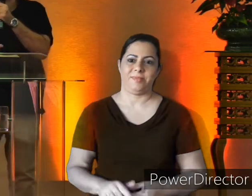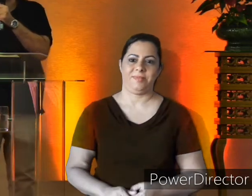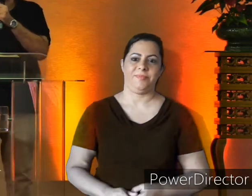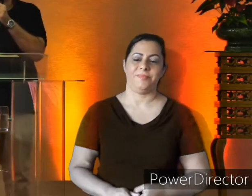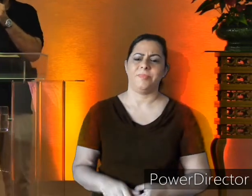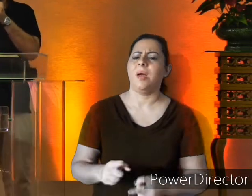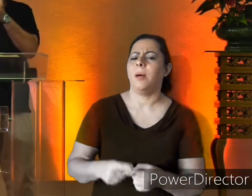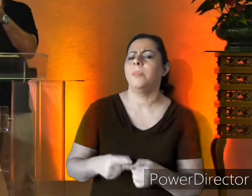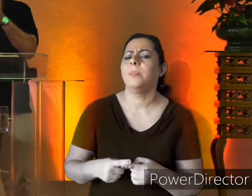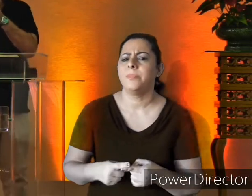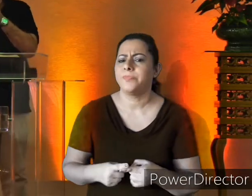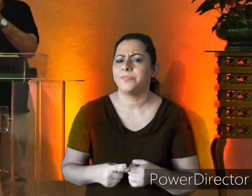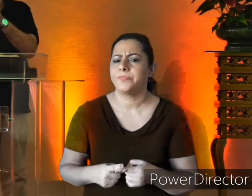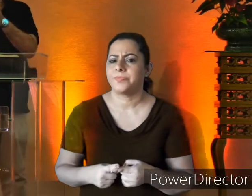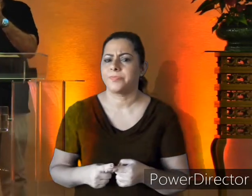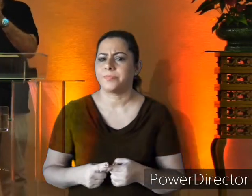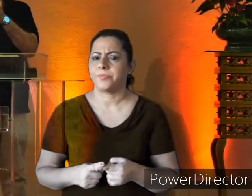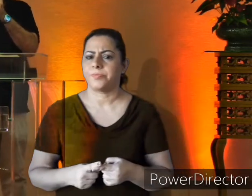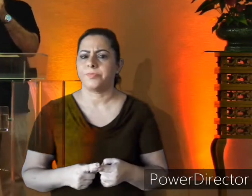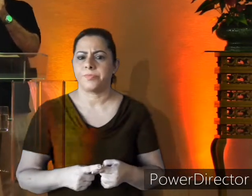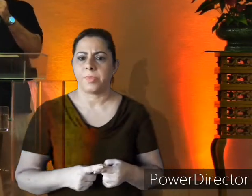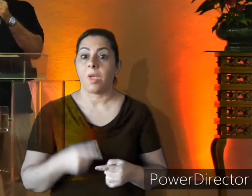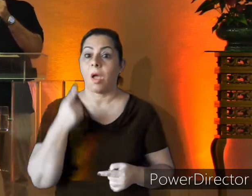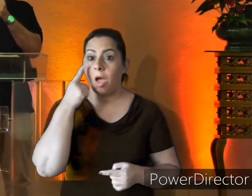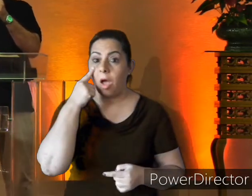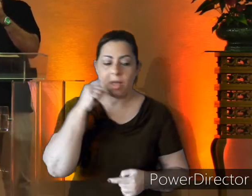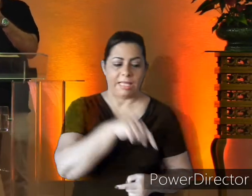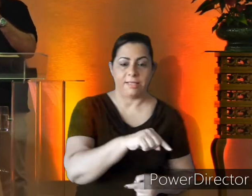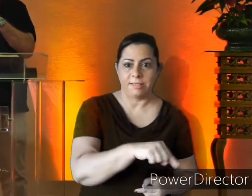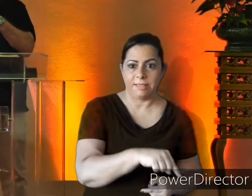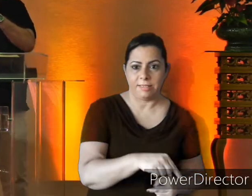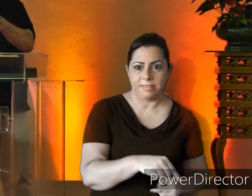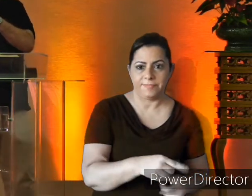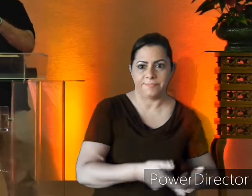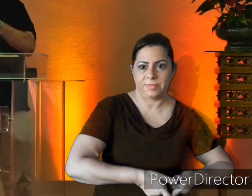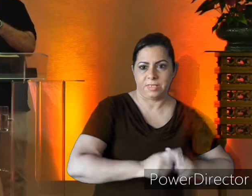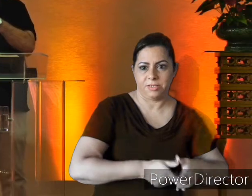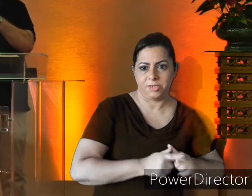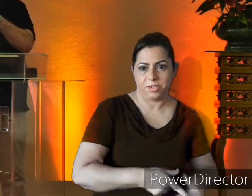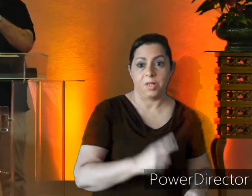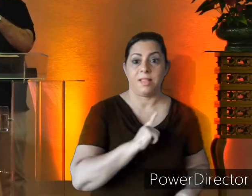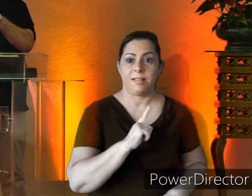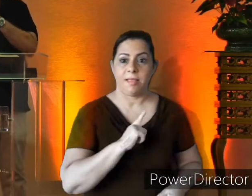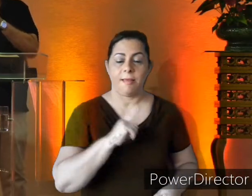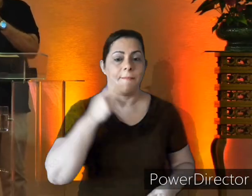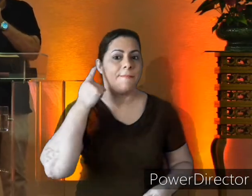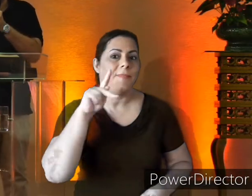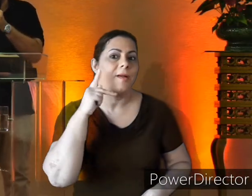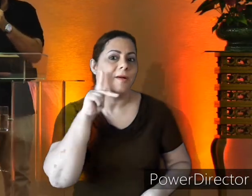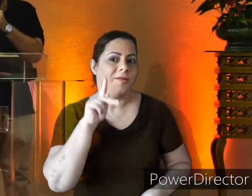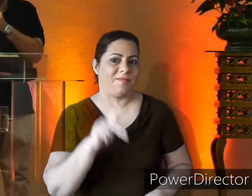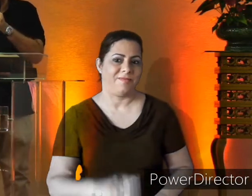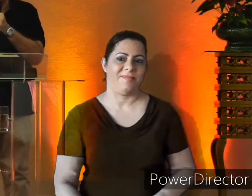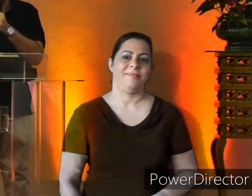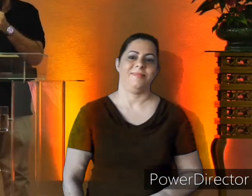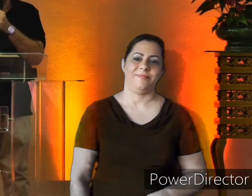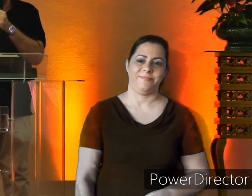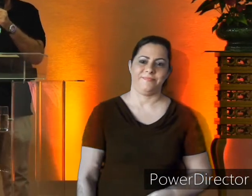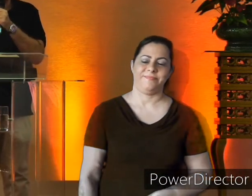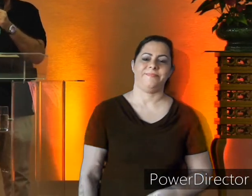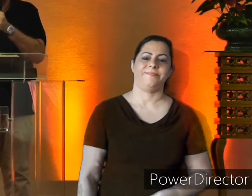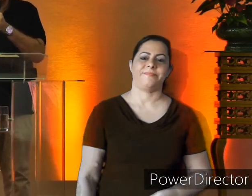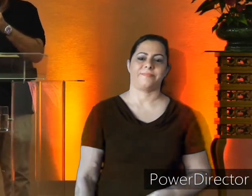intenções frustradas. Por quê? Porque havia um profeta em Israel, que muitas vezes